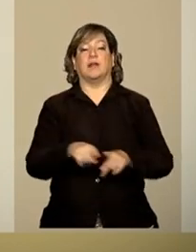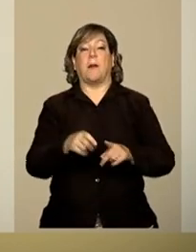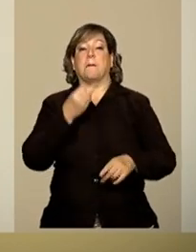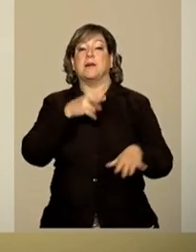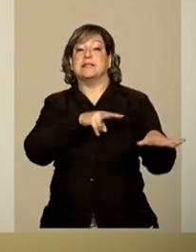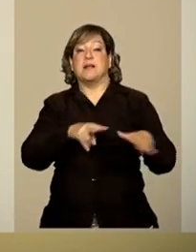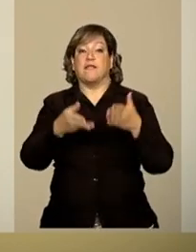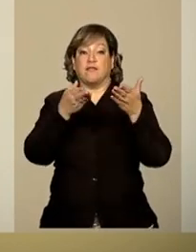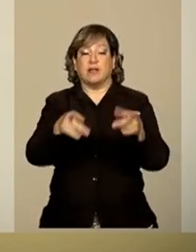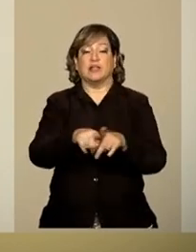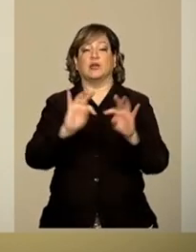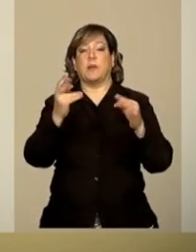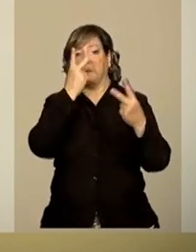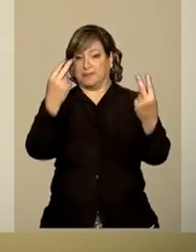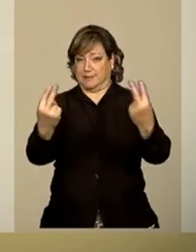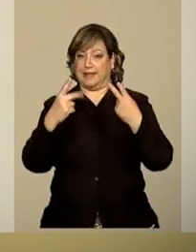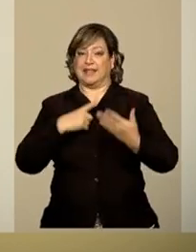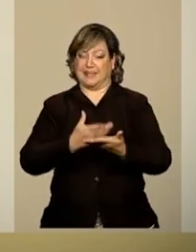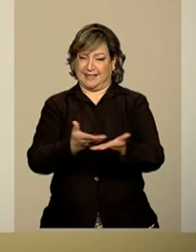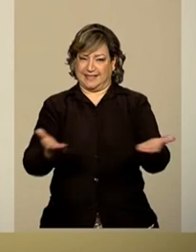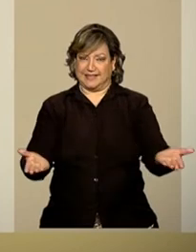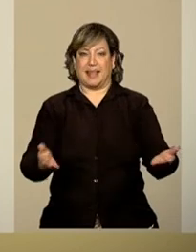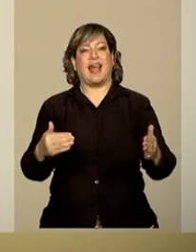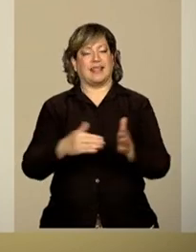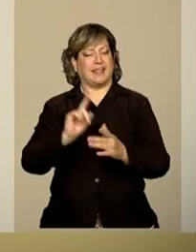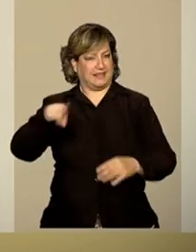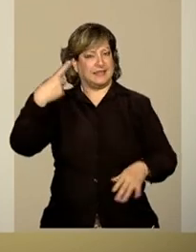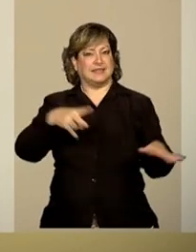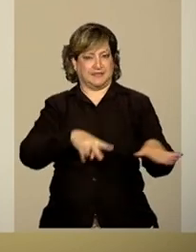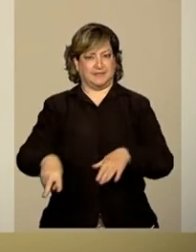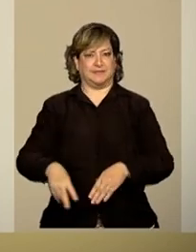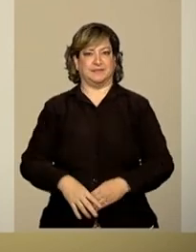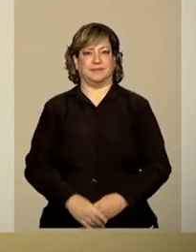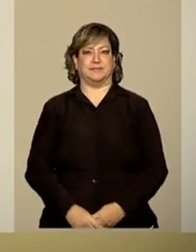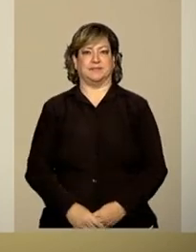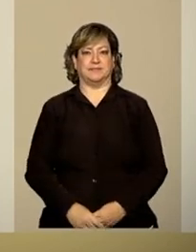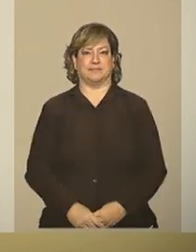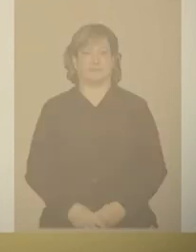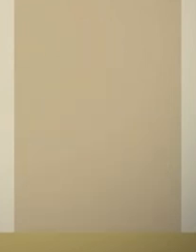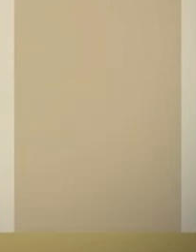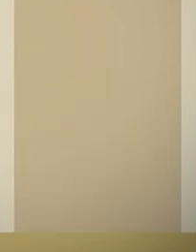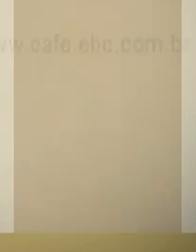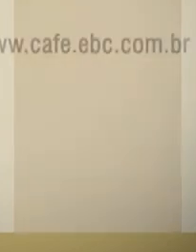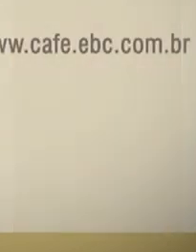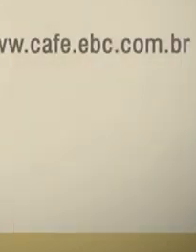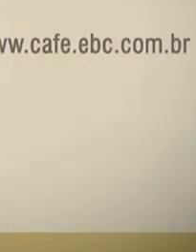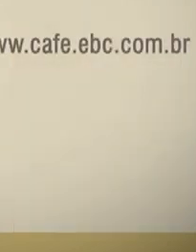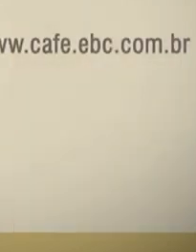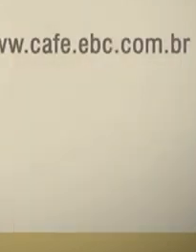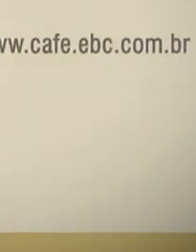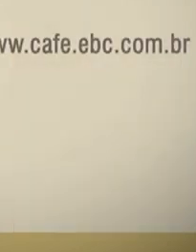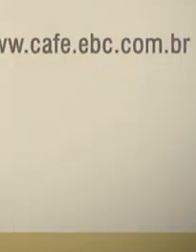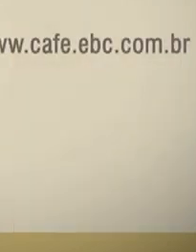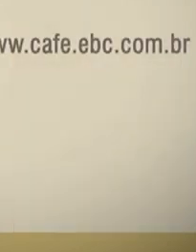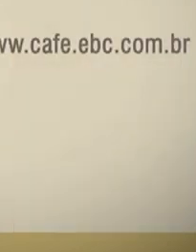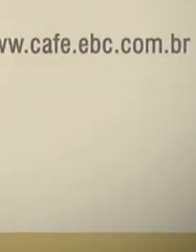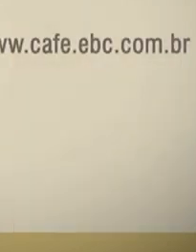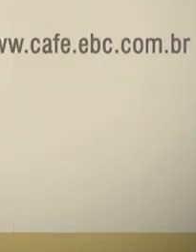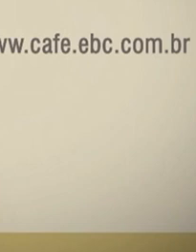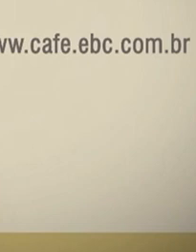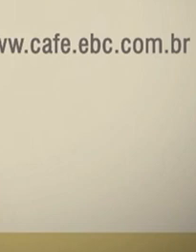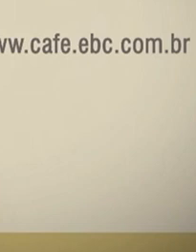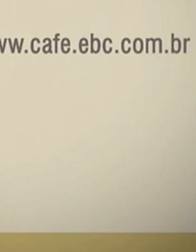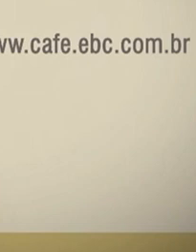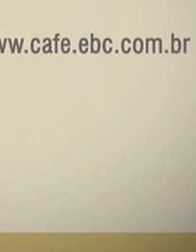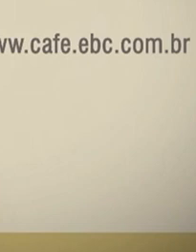Luciano uma boa semana para você e para os nossos ouvintes até a semana que vem E obrigado por exemplo você